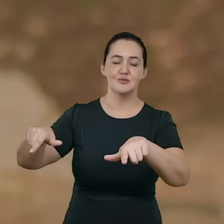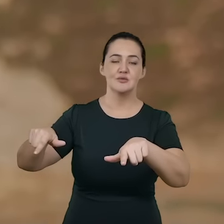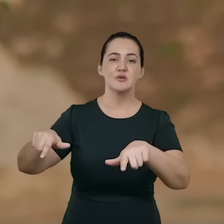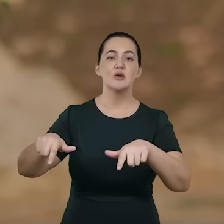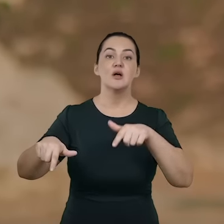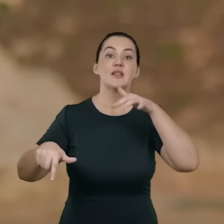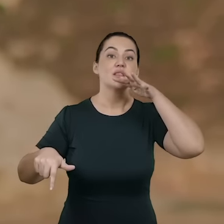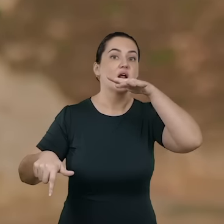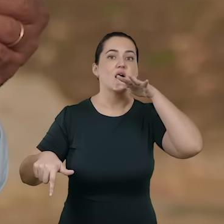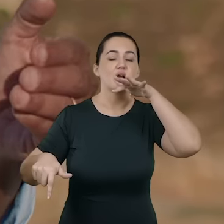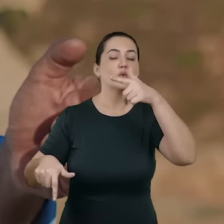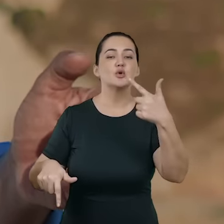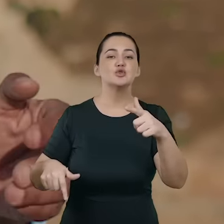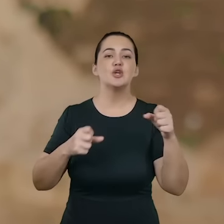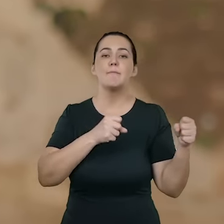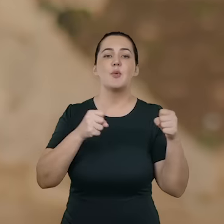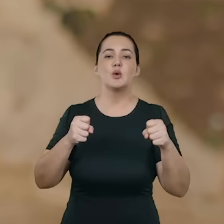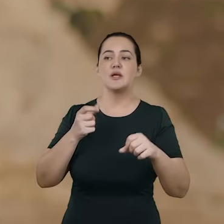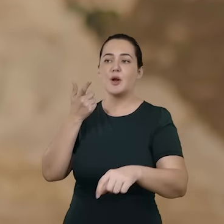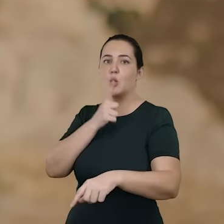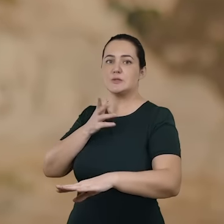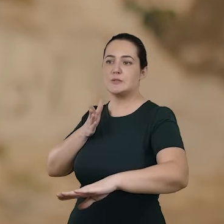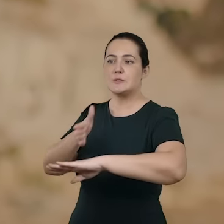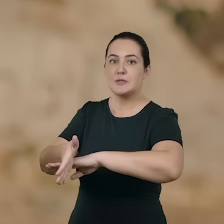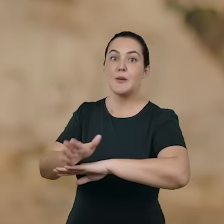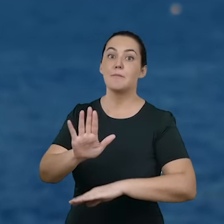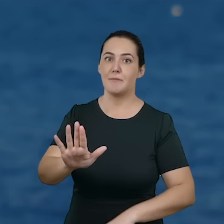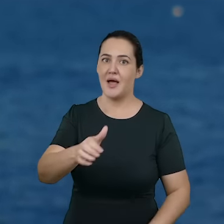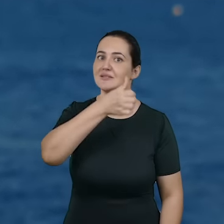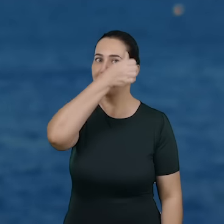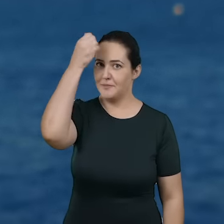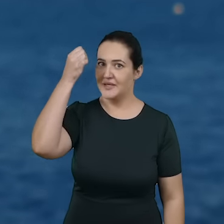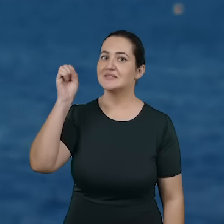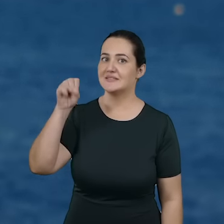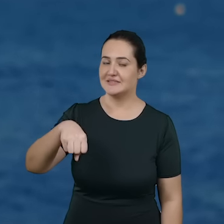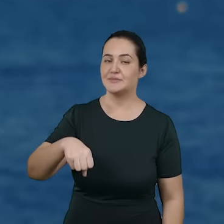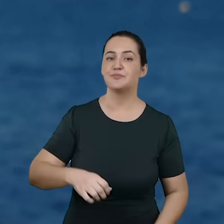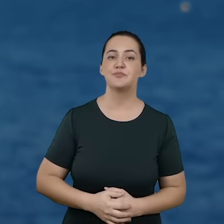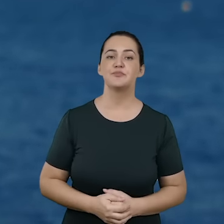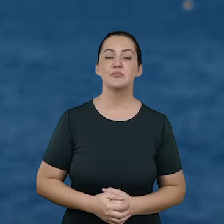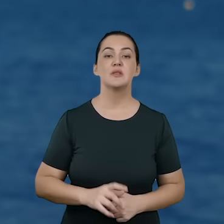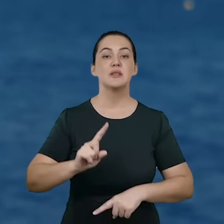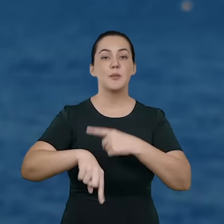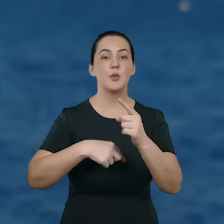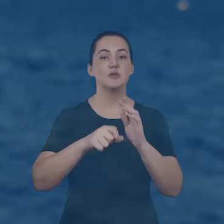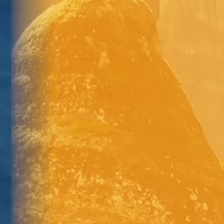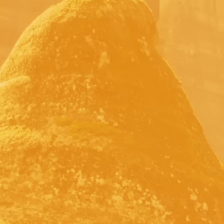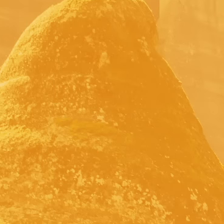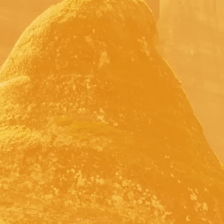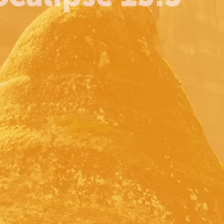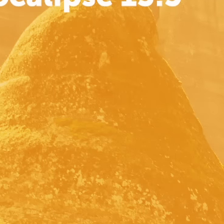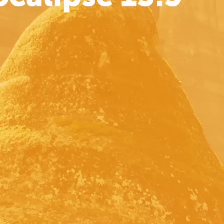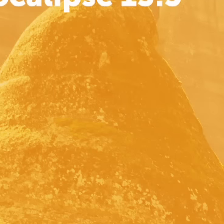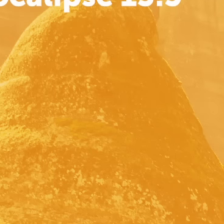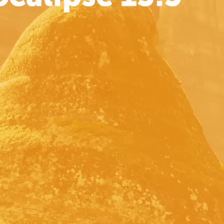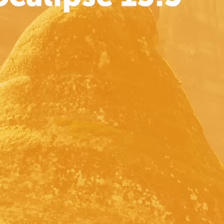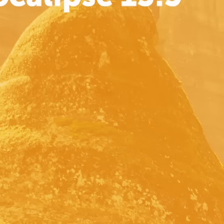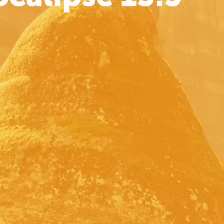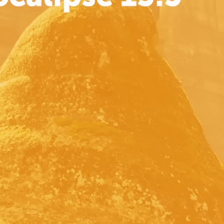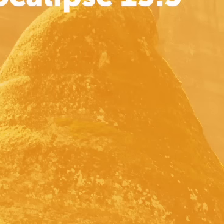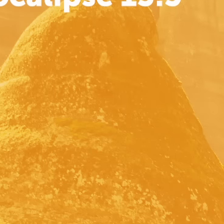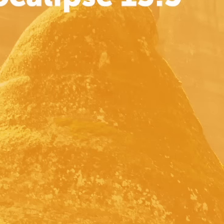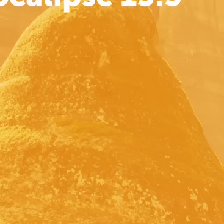não tinha poder para agir durante esse tempo, mas a besta sim. Mas Apocalipse capítulo 13, versículo 3 diz: